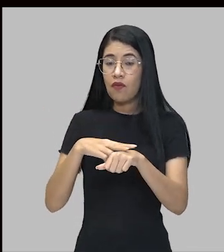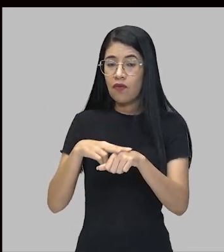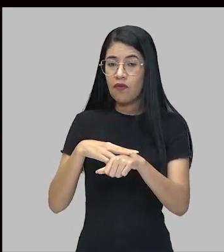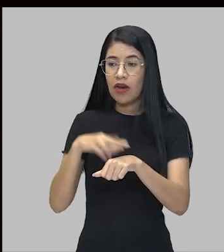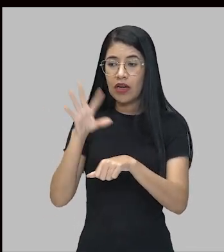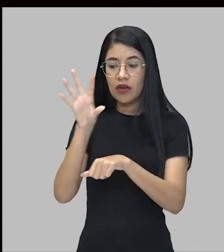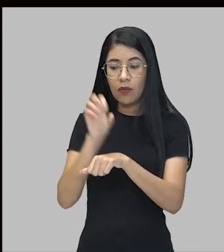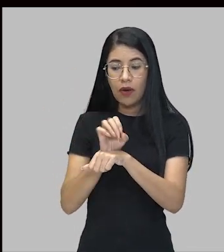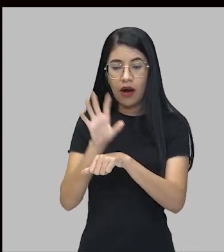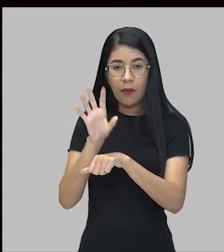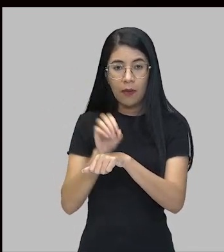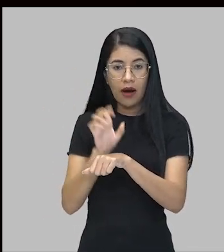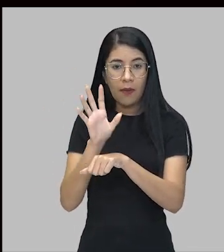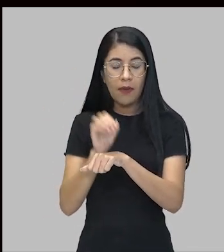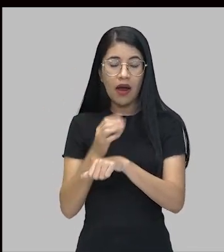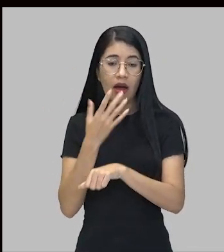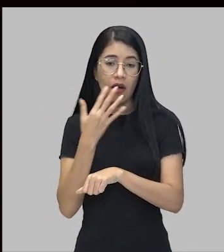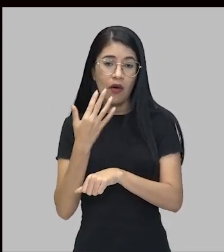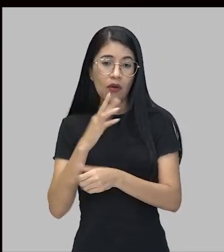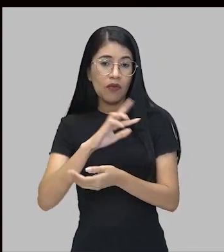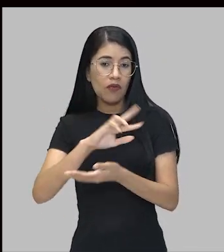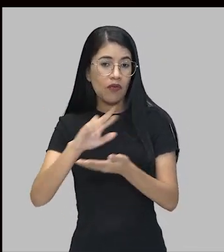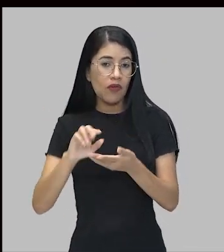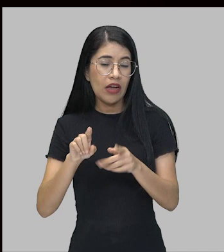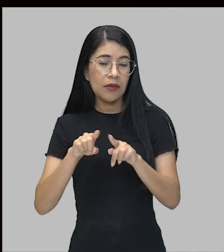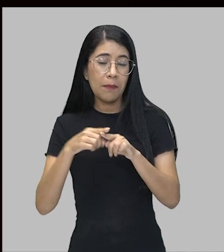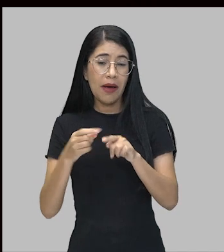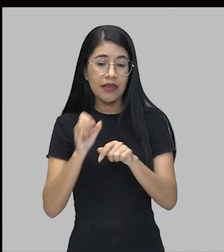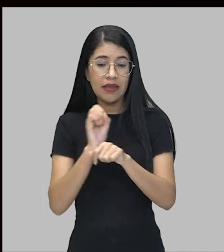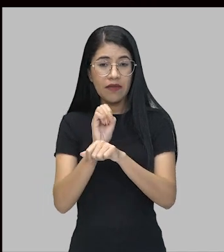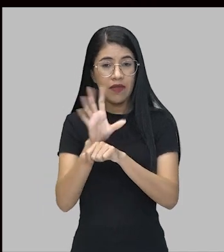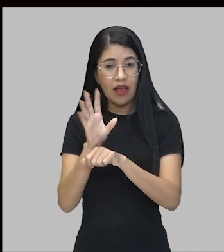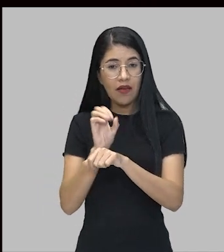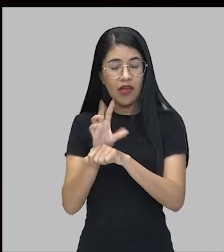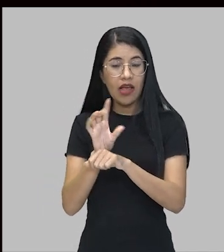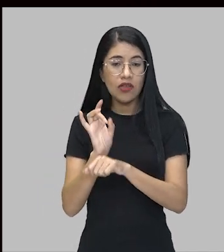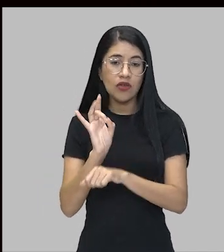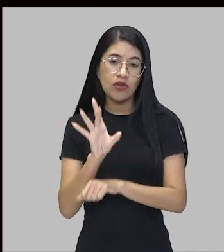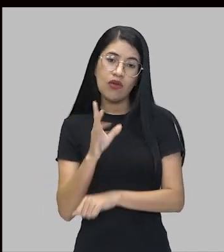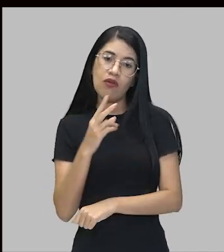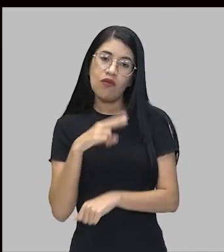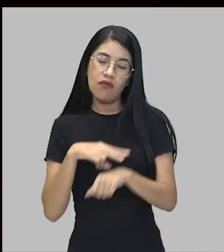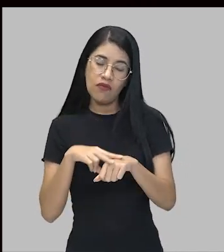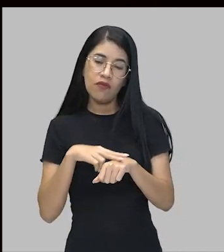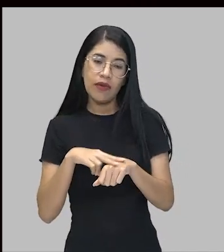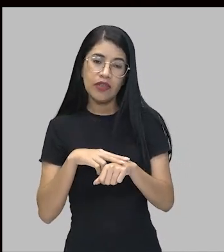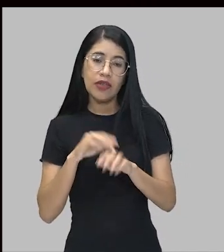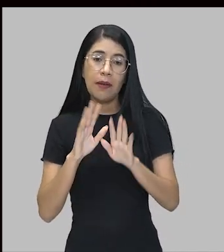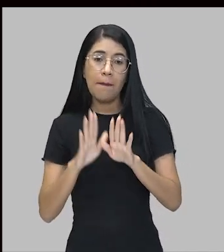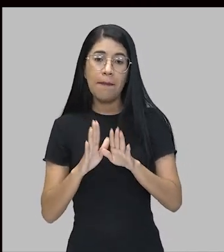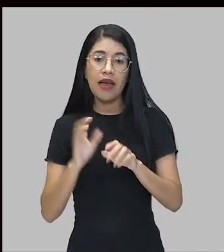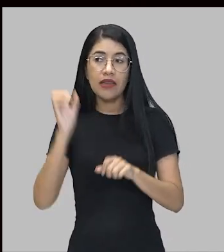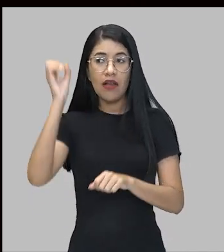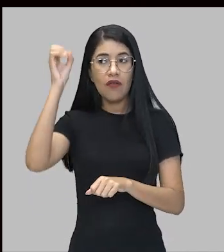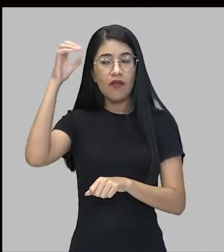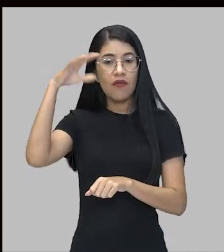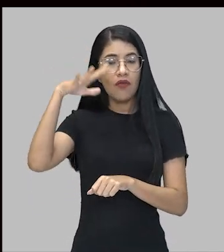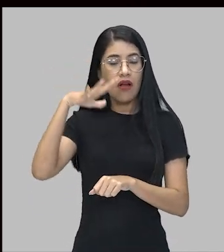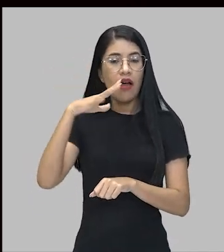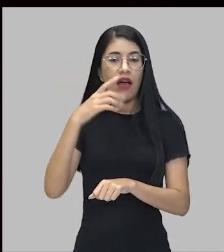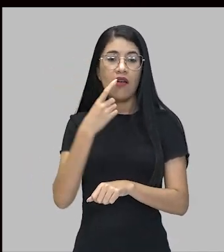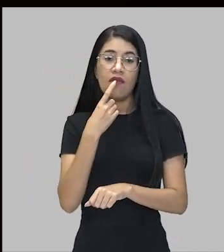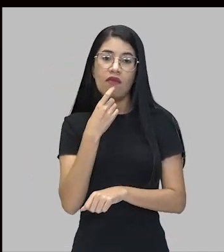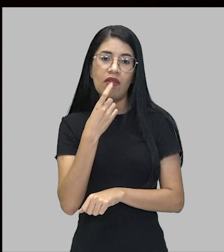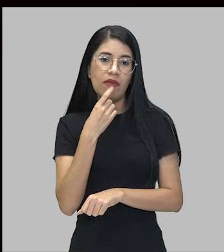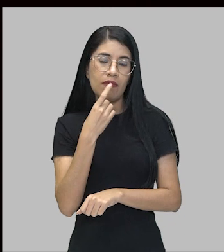as outras cores e reflete apenas o verde. No entanto, só está chegando luz da cor vermelha